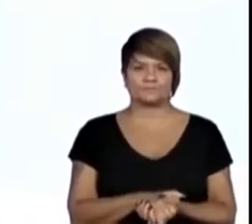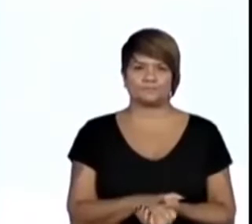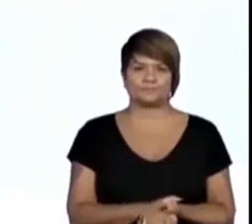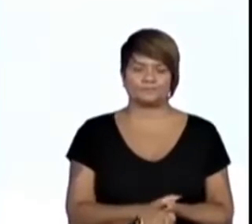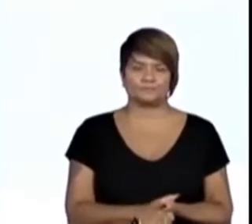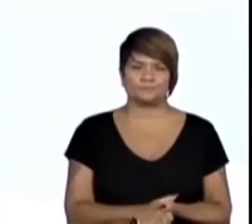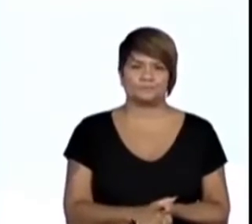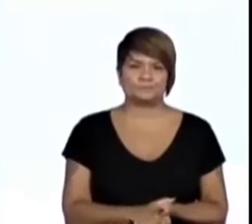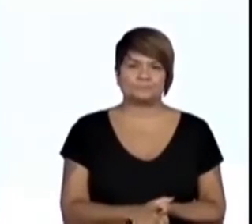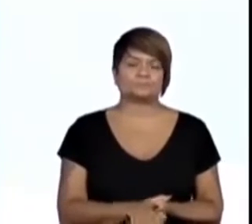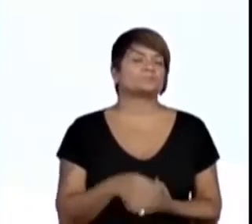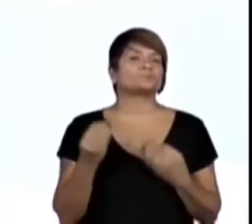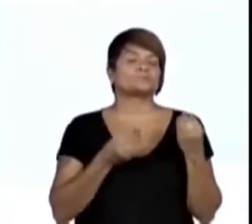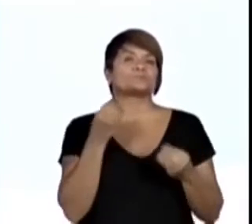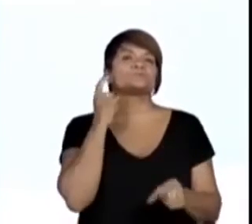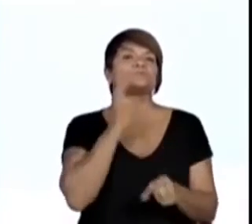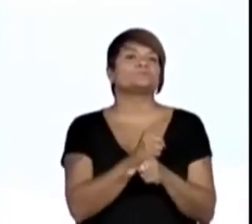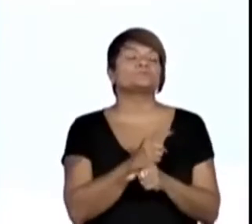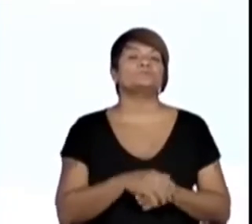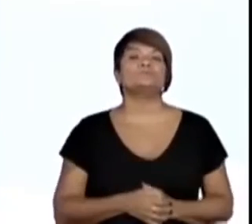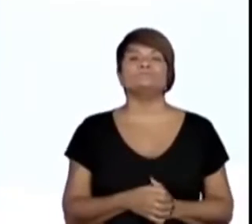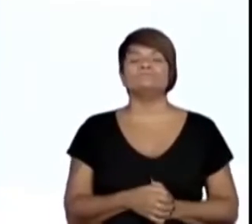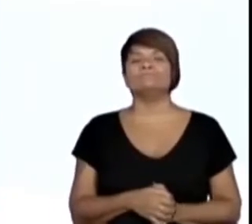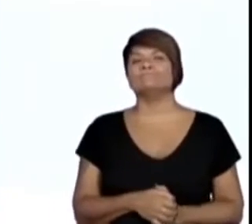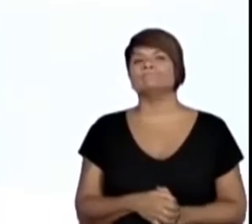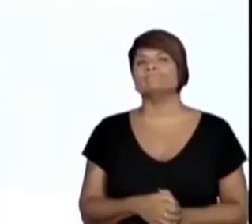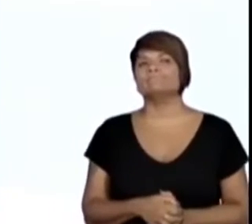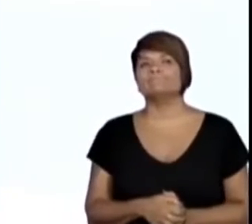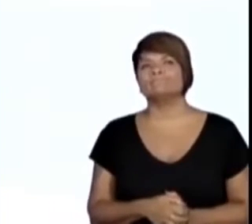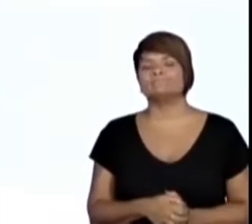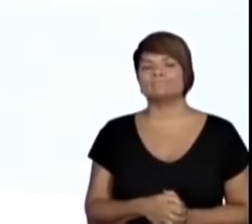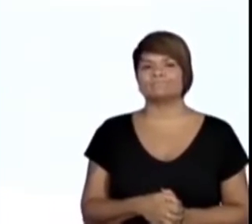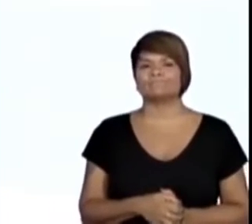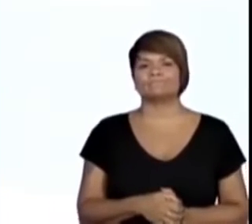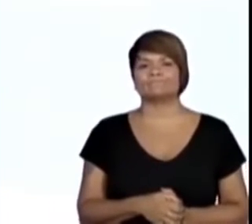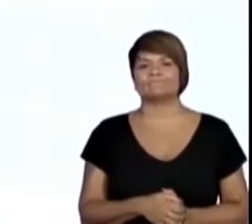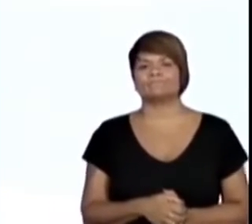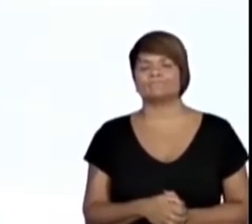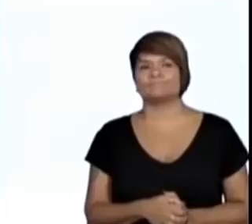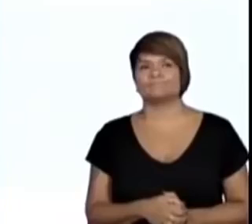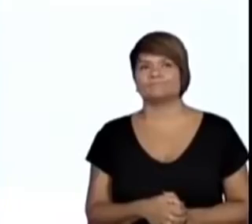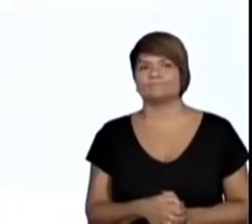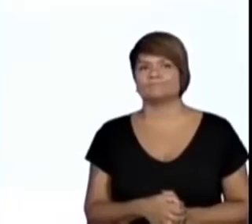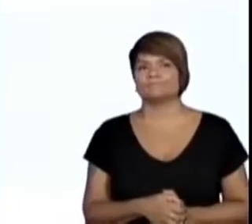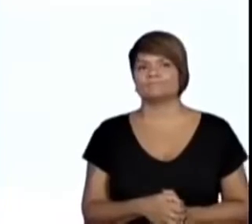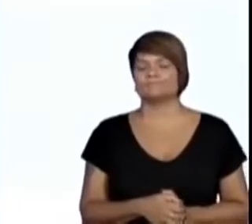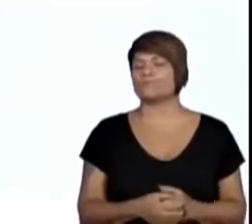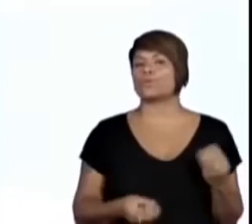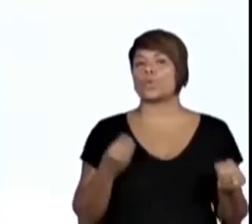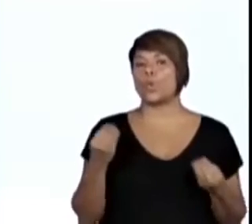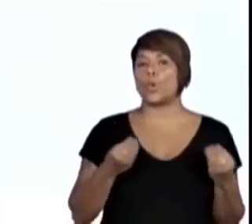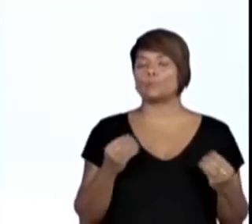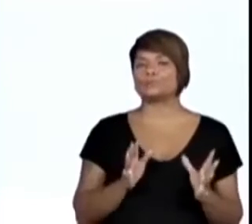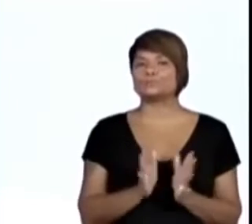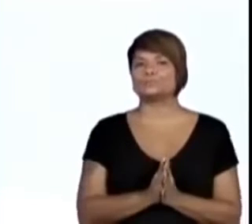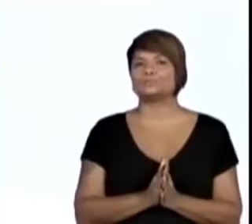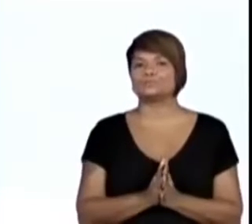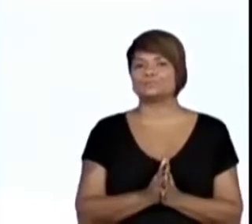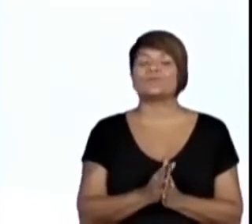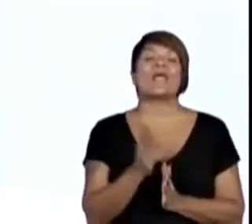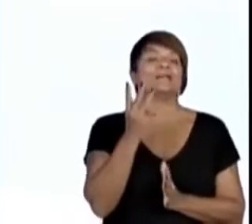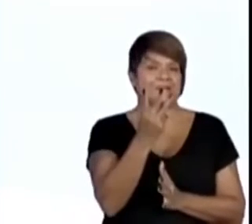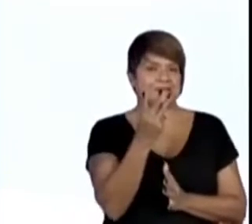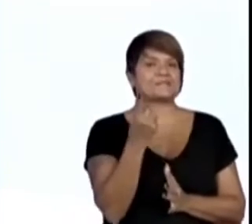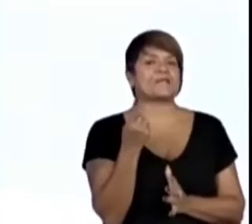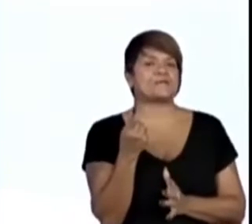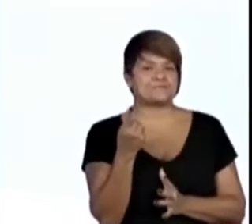Como que a gente identifica quantos dias tem o mês de março? E aí? 31